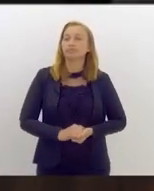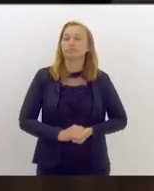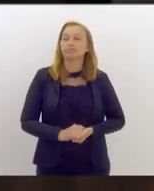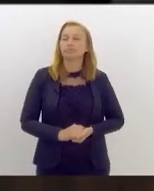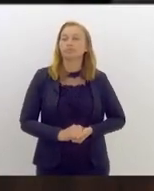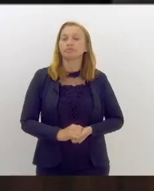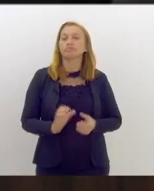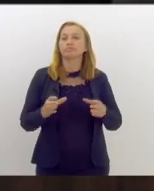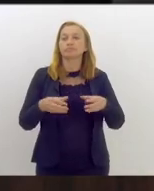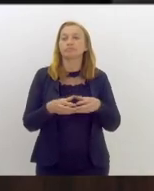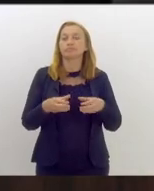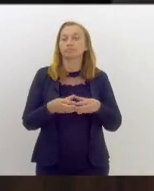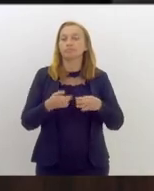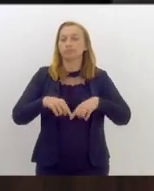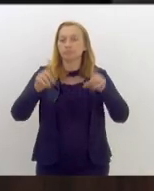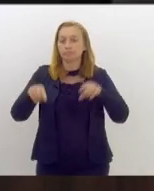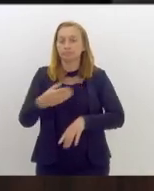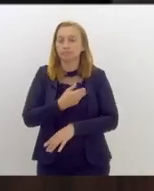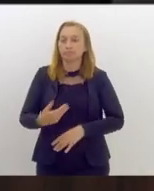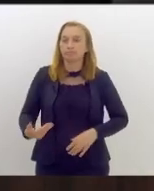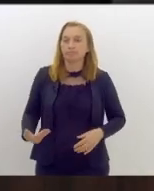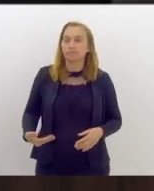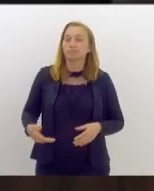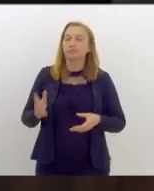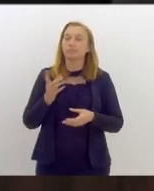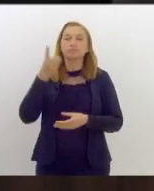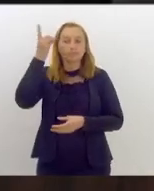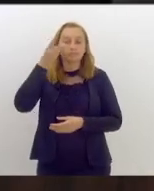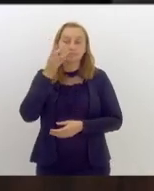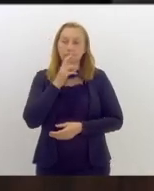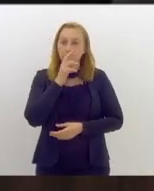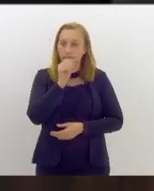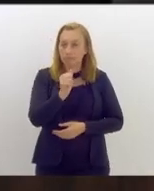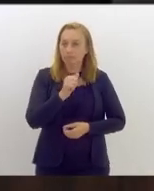pela comissão de servidores públicos Deputado Rodrigo Amorim